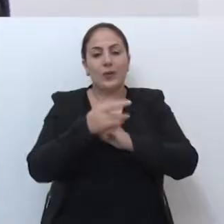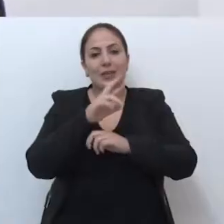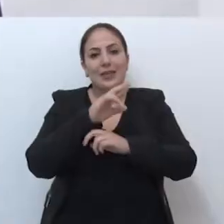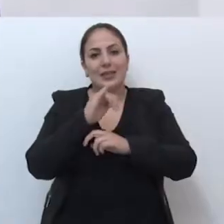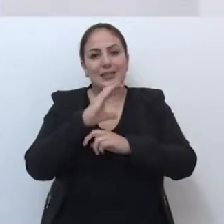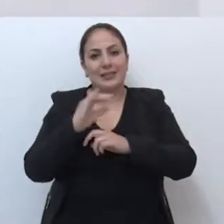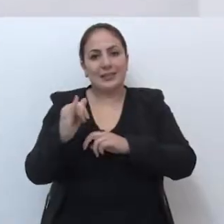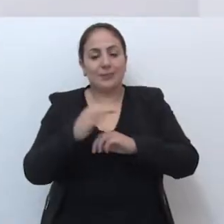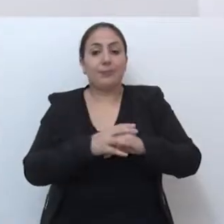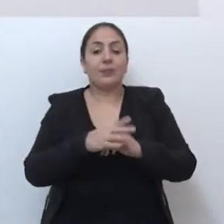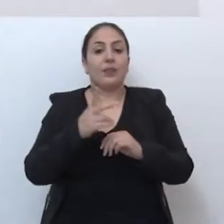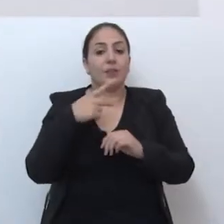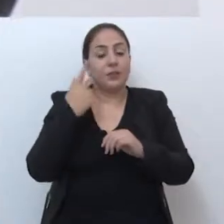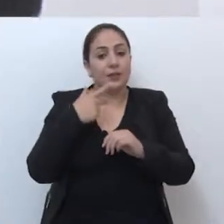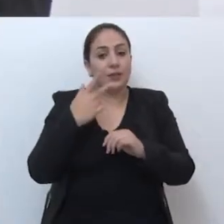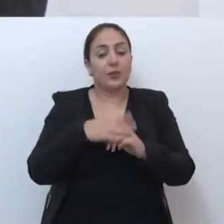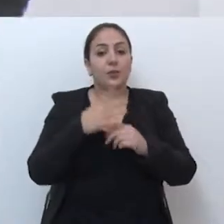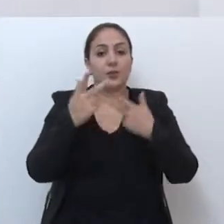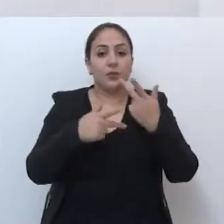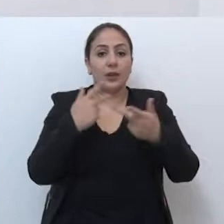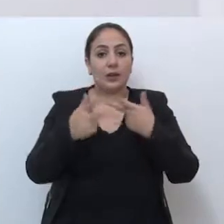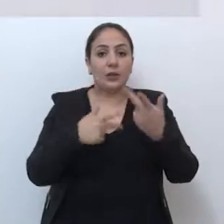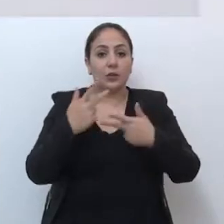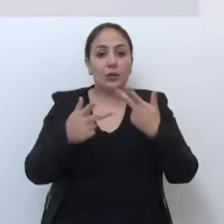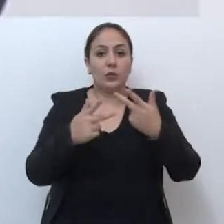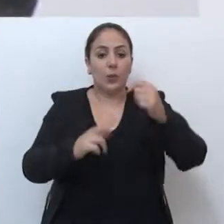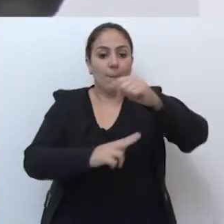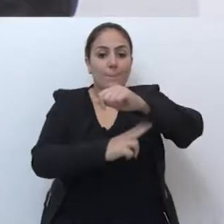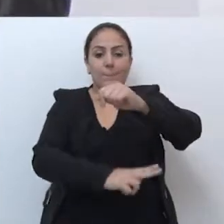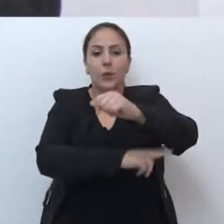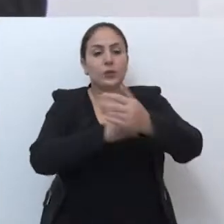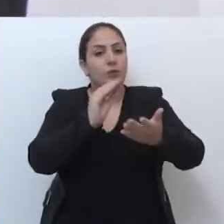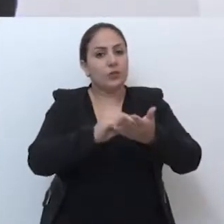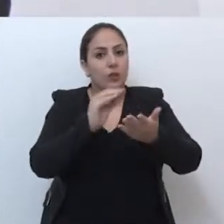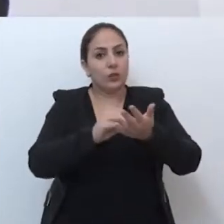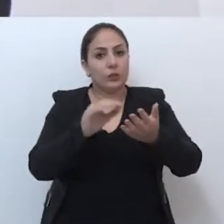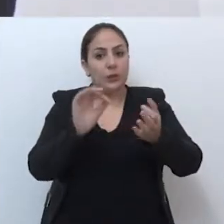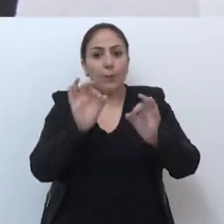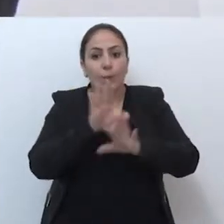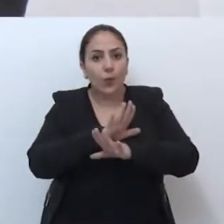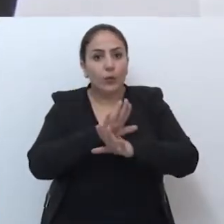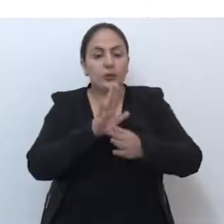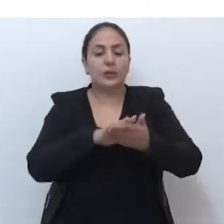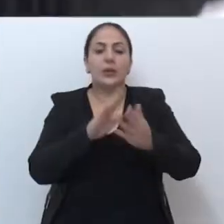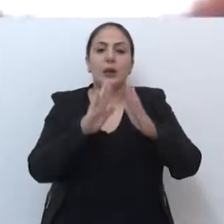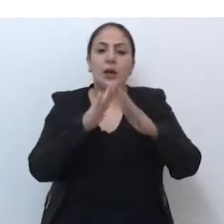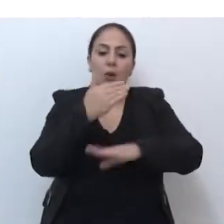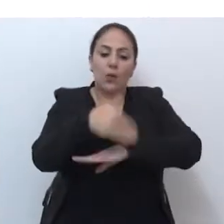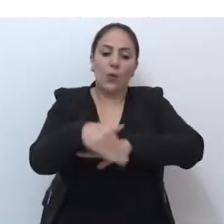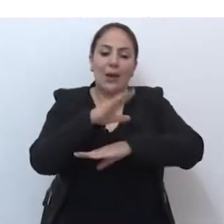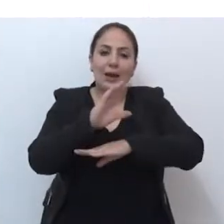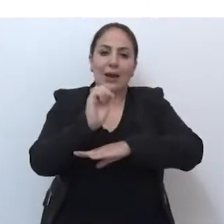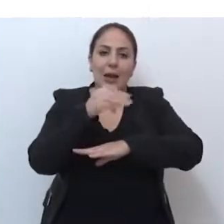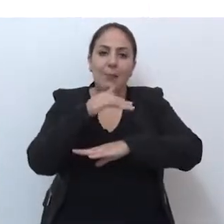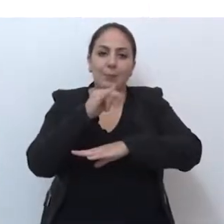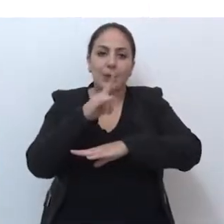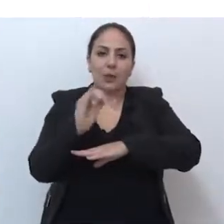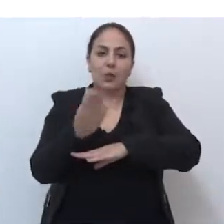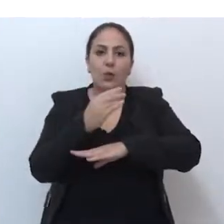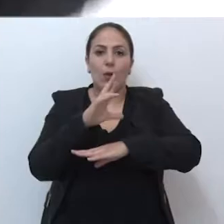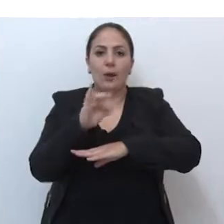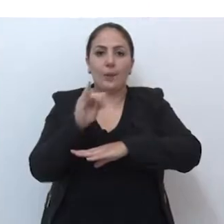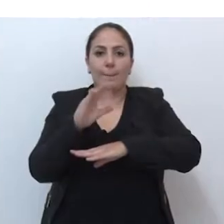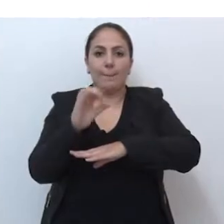Rice. Renato Tchequer se referiu a uma ponte inacabada na rua Camilo Ribeiro. Ele falou que a